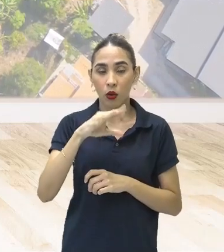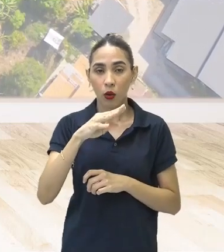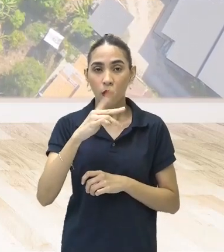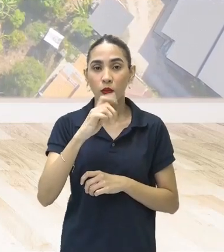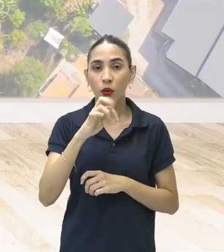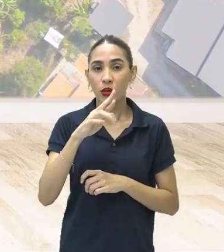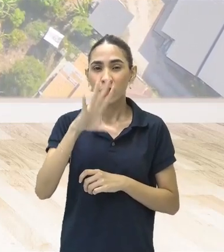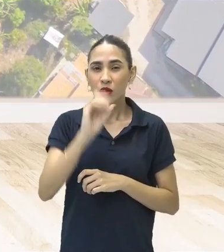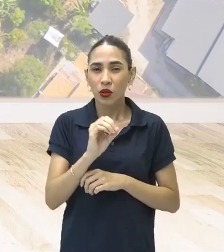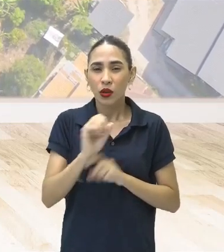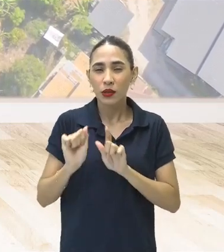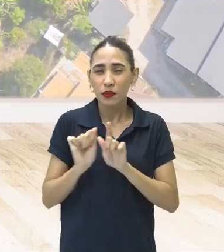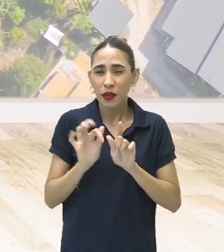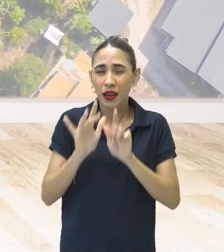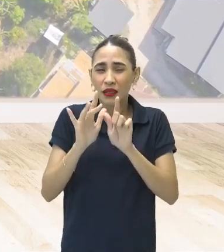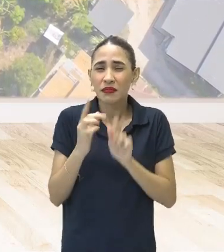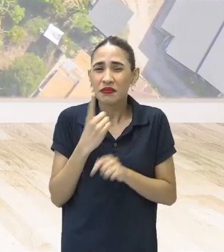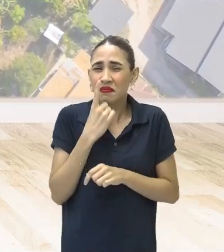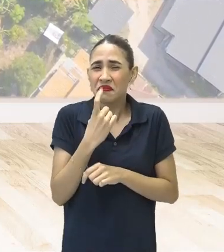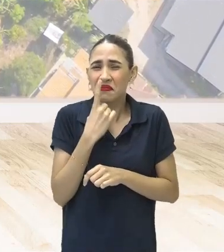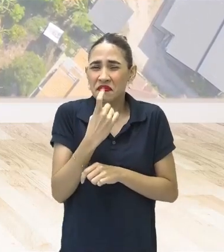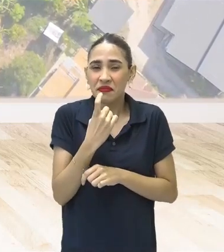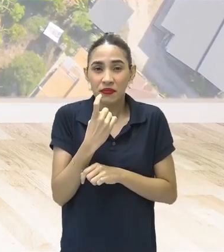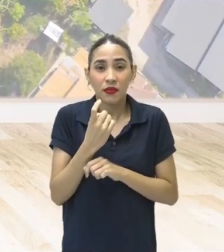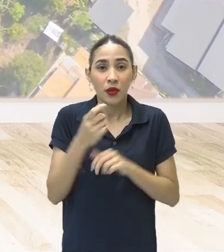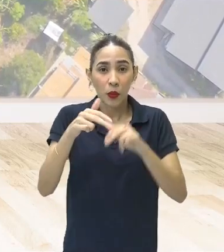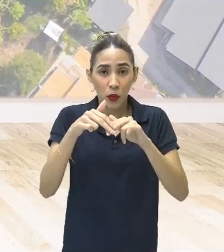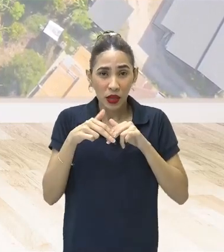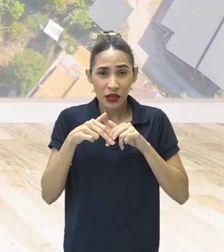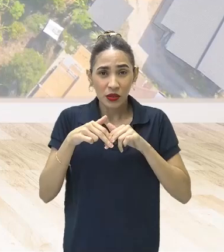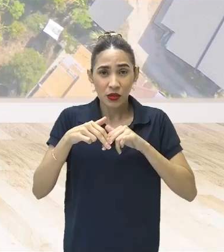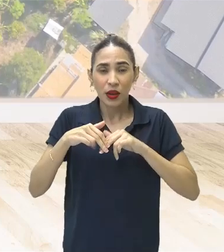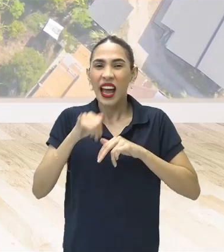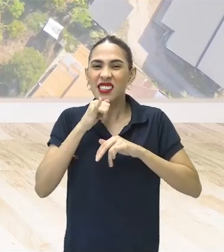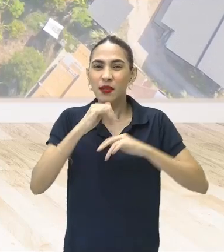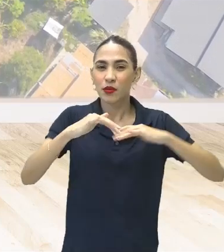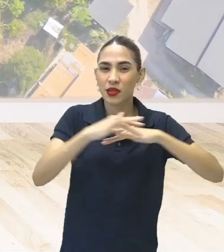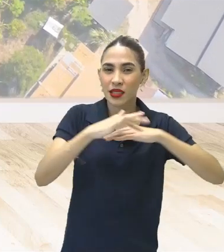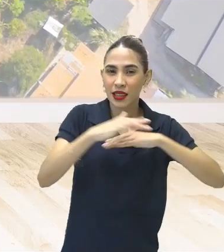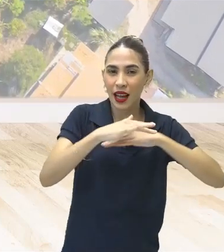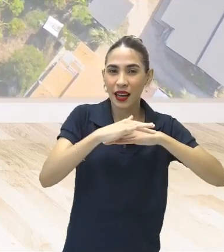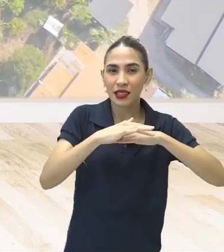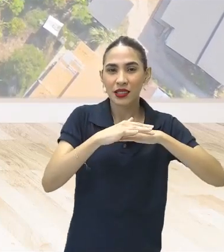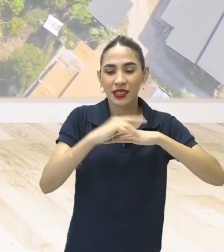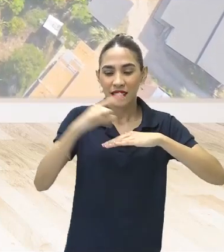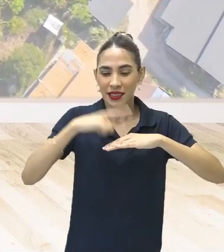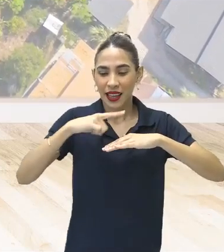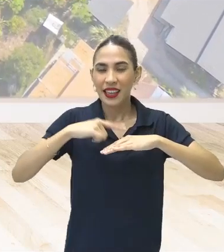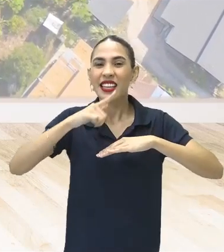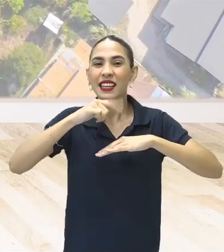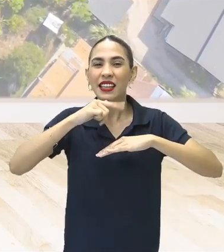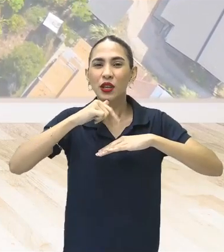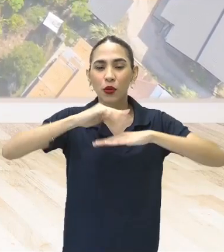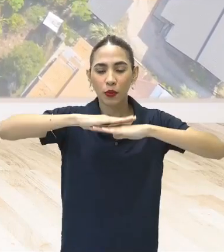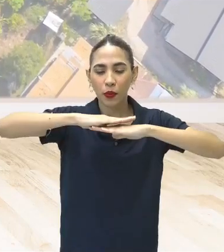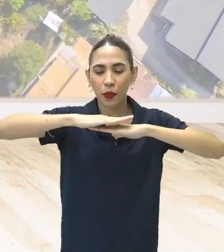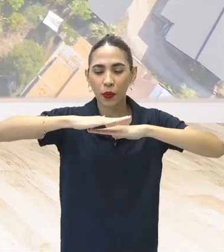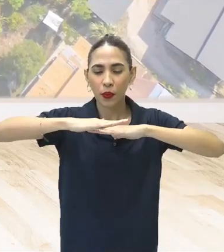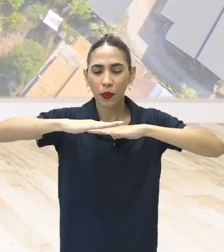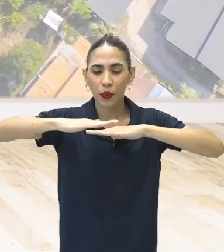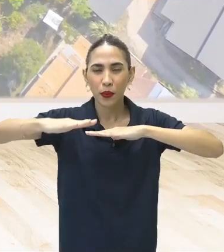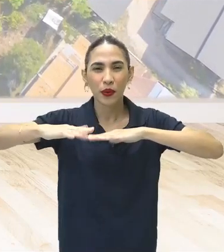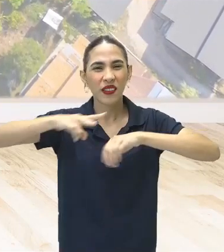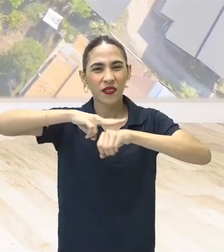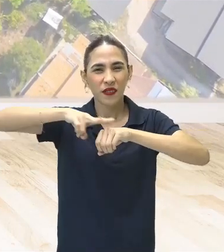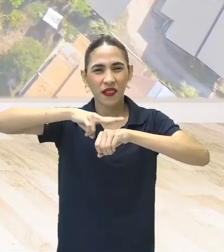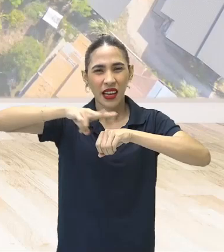gases bem fedorentos. É por isso que quando a gente passa pelas cidades que tem aqueles rios que tem como se fosse um lodo,